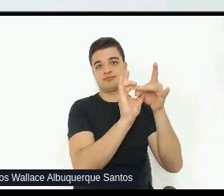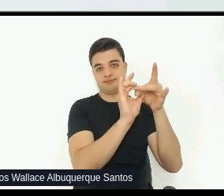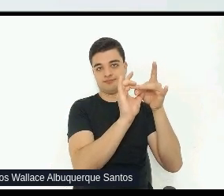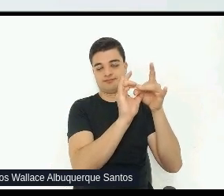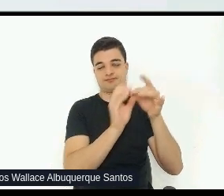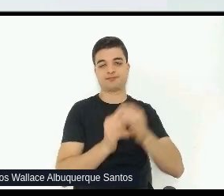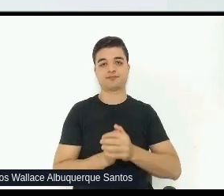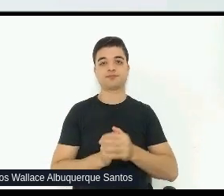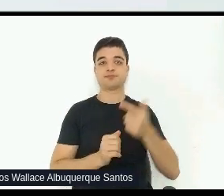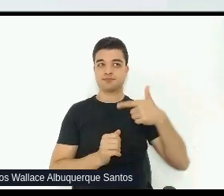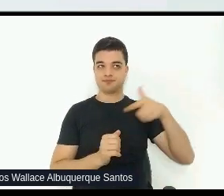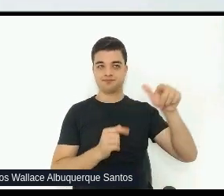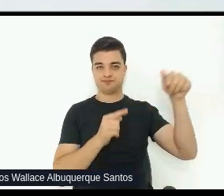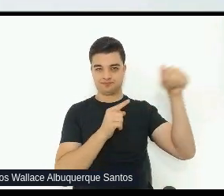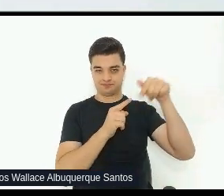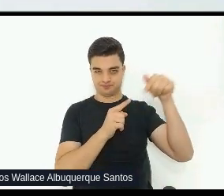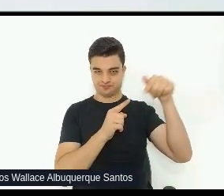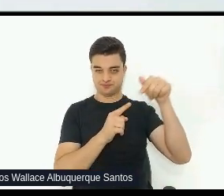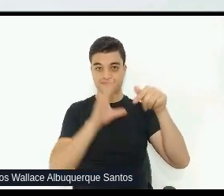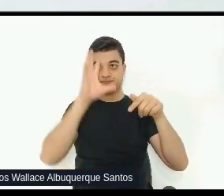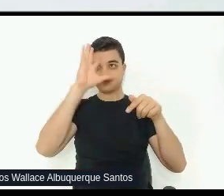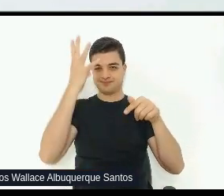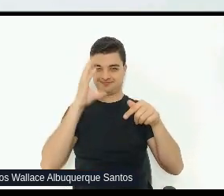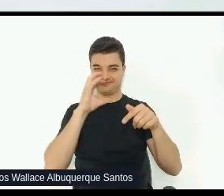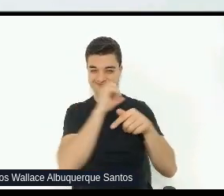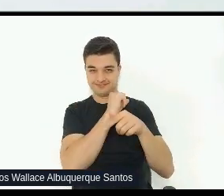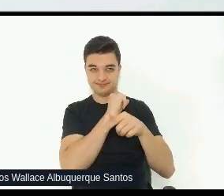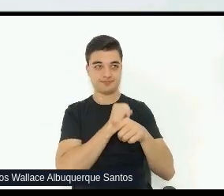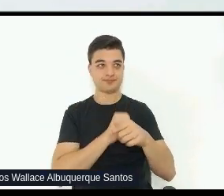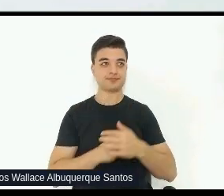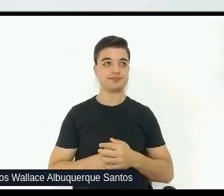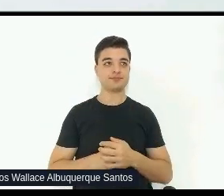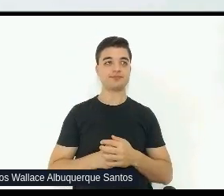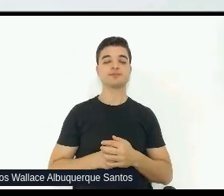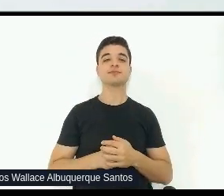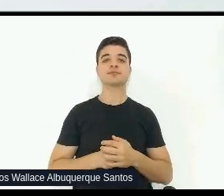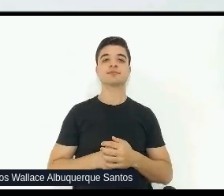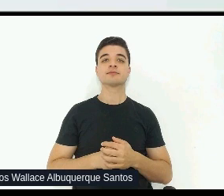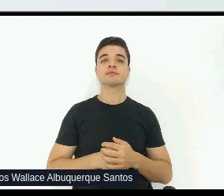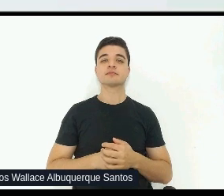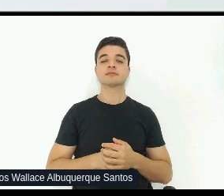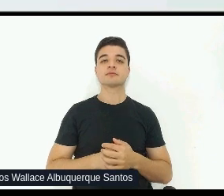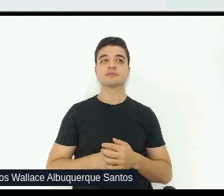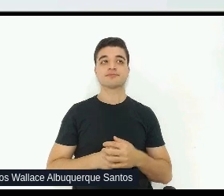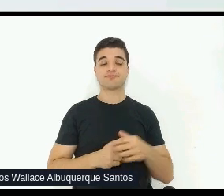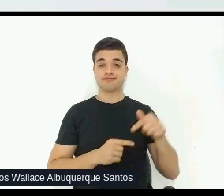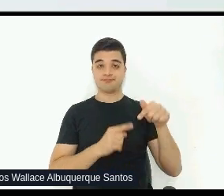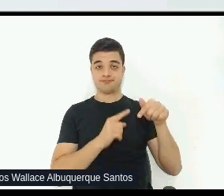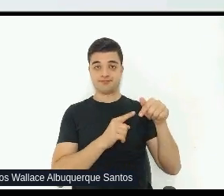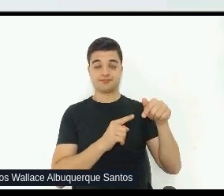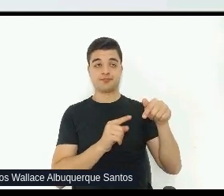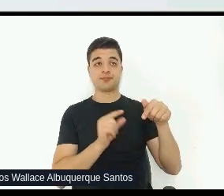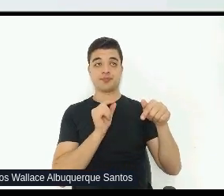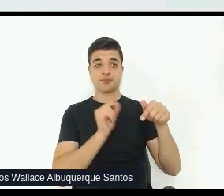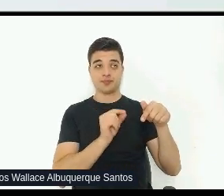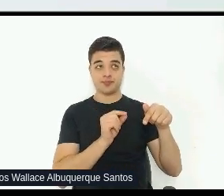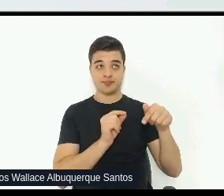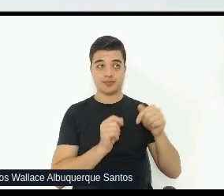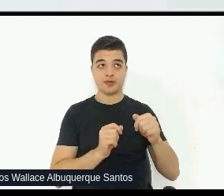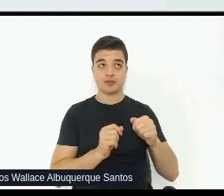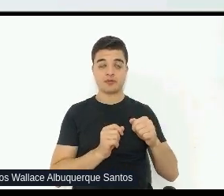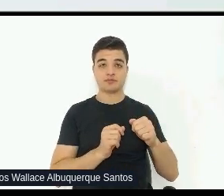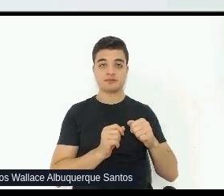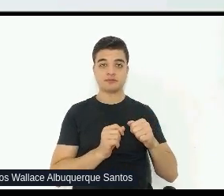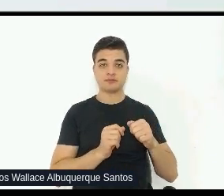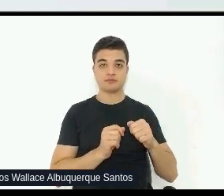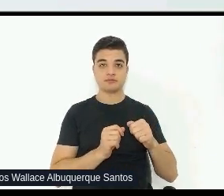Nossa sétima heurística é a previsibilidade e consistência, né? O propósito de cada elemento é previsível, não só na página, mas por